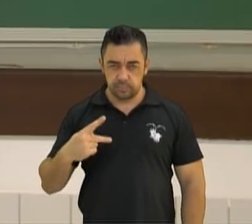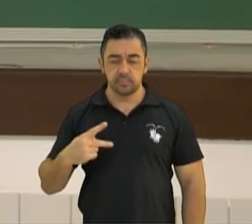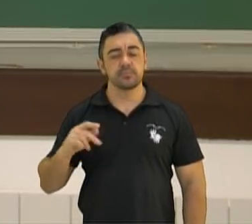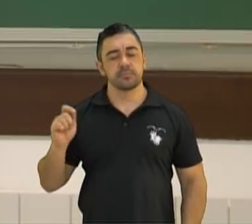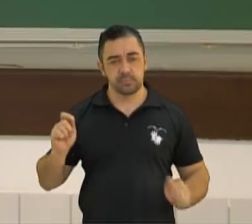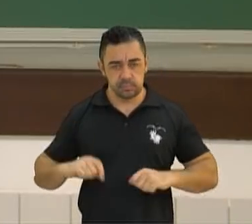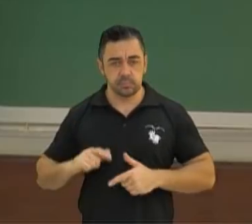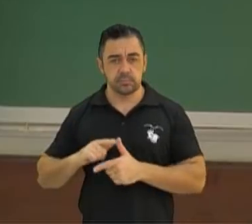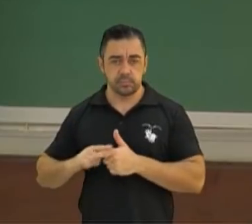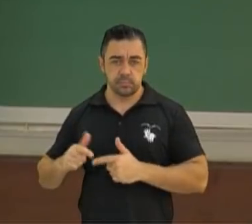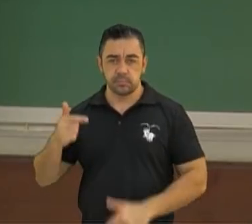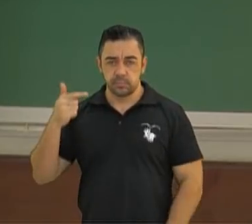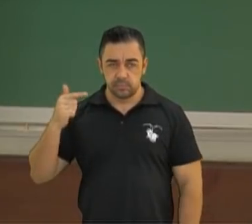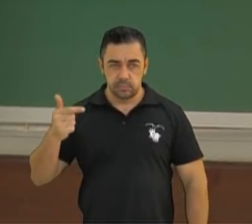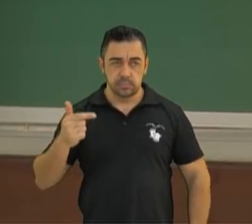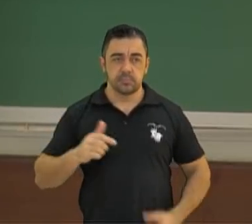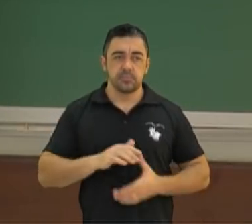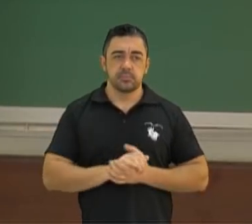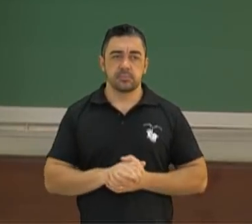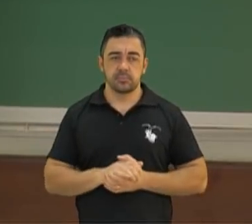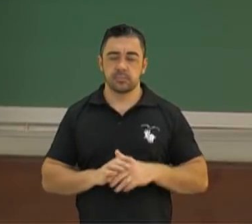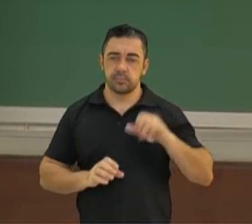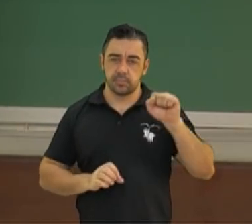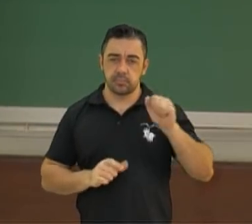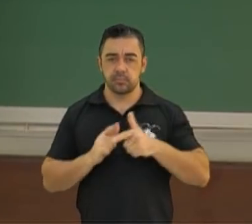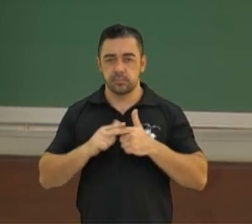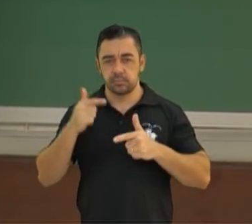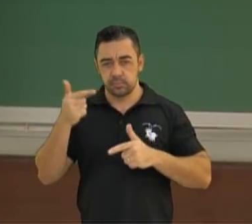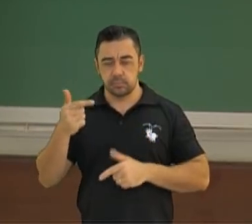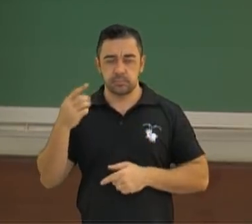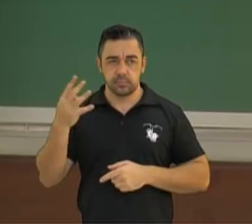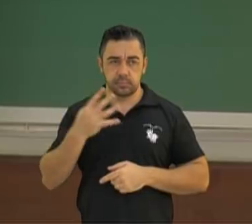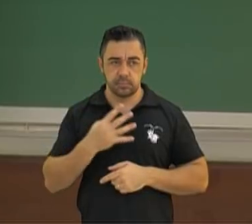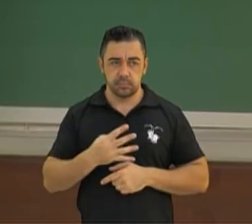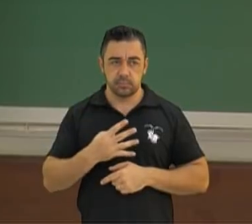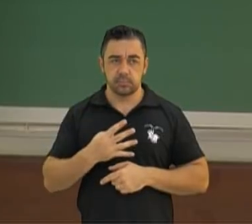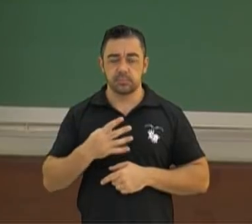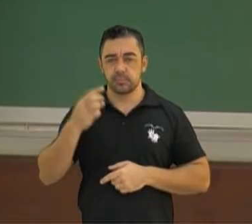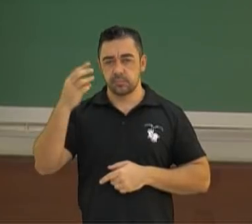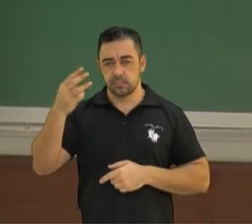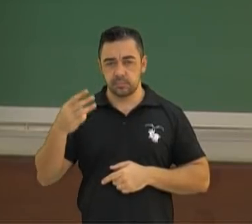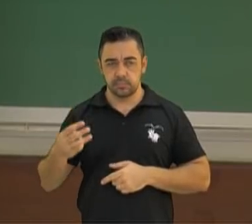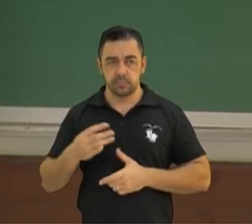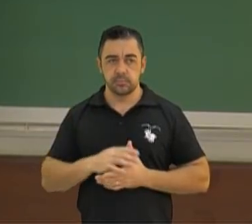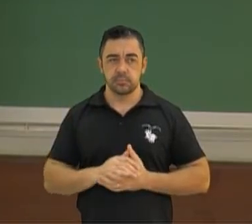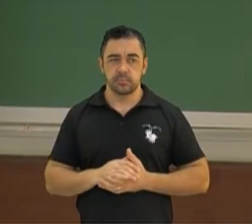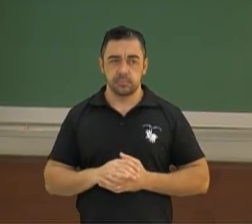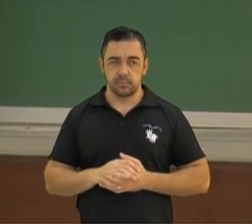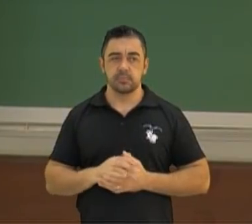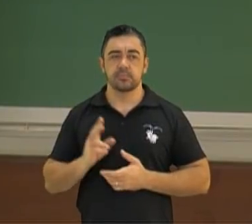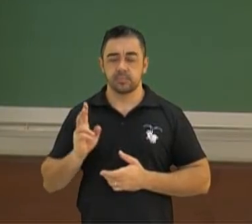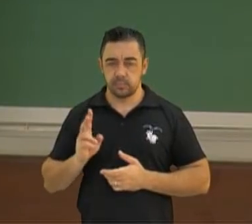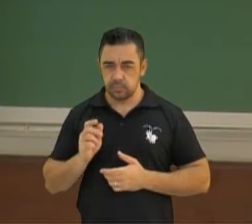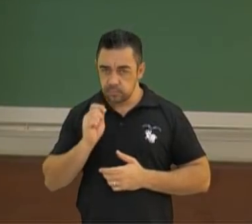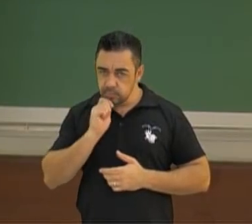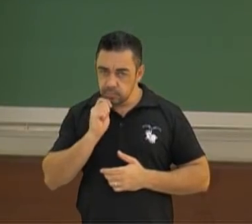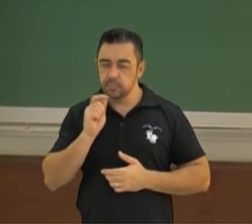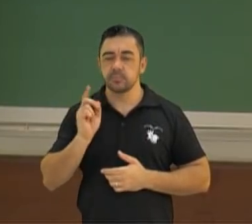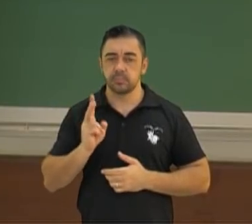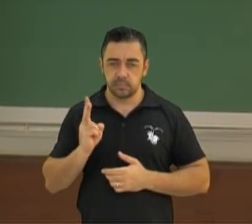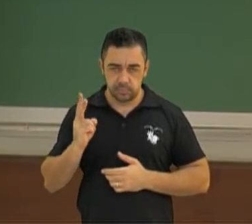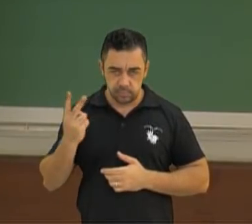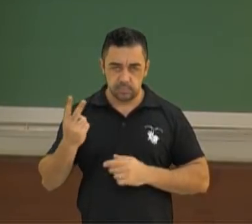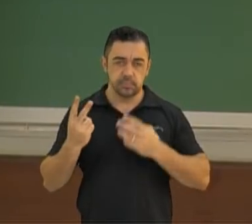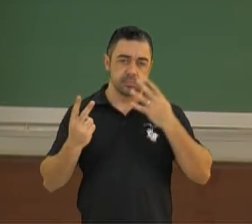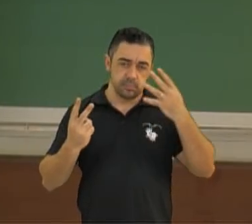portanto, divisíveis por 2. 8 dividido por 2, 4. 6 dividido por 2 é 3. Coloco 2 novamente aqui,